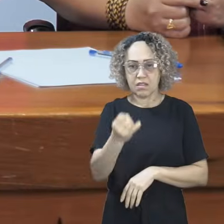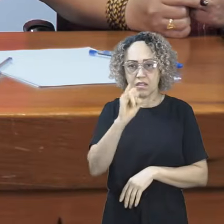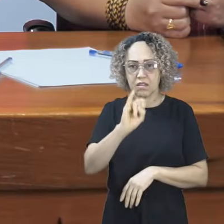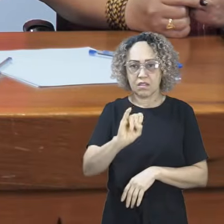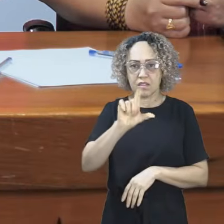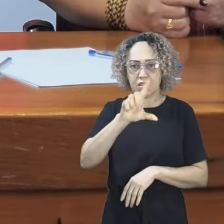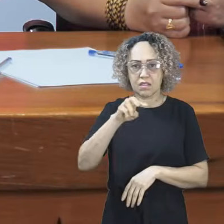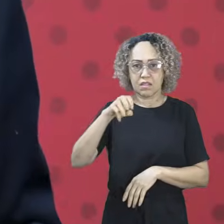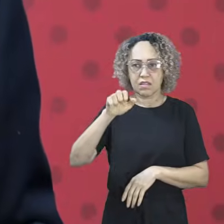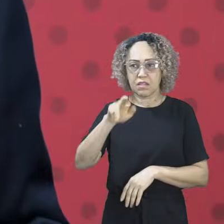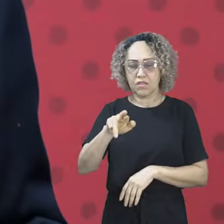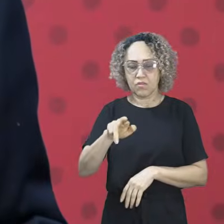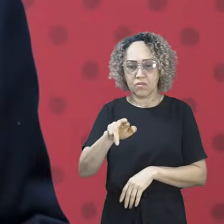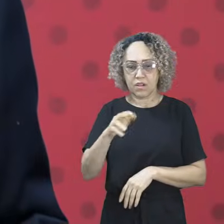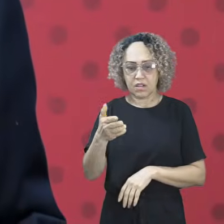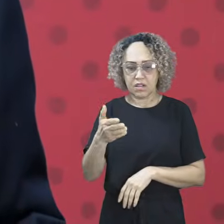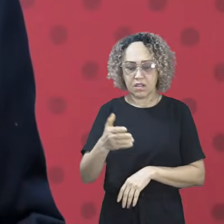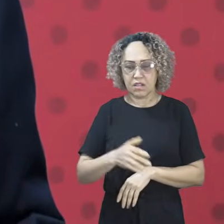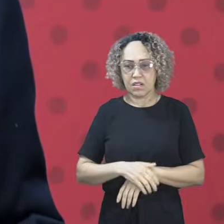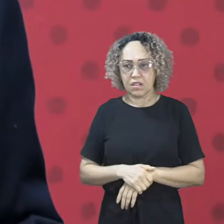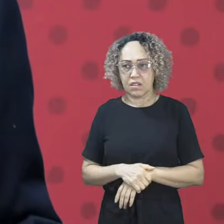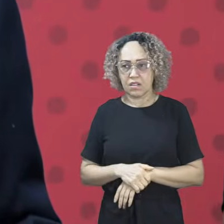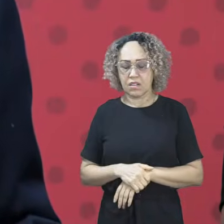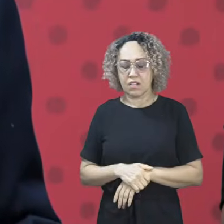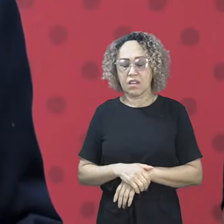momento. Então, veja,